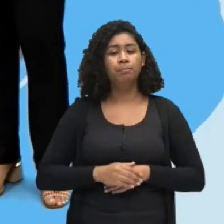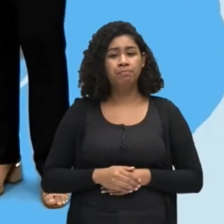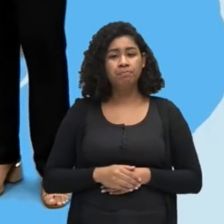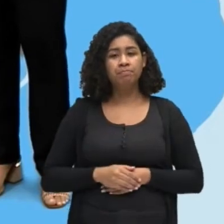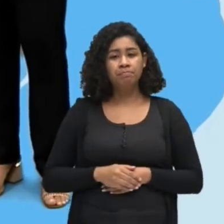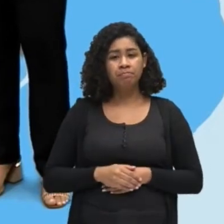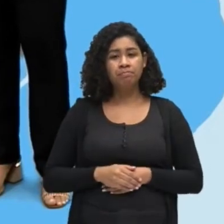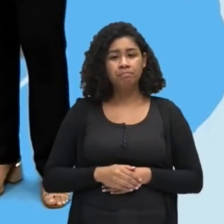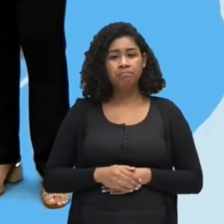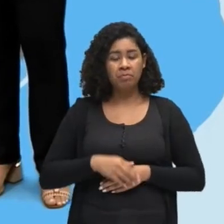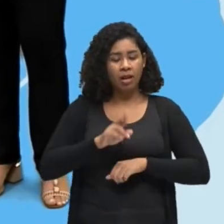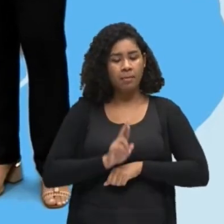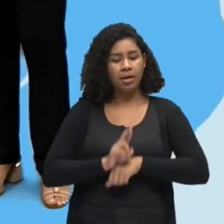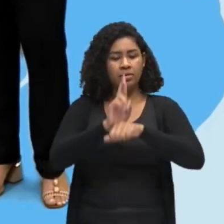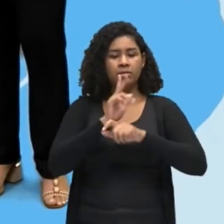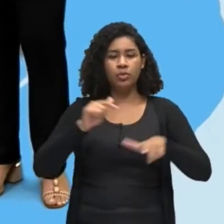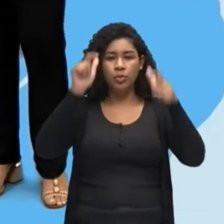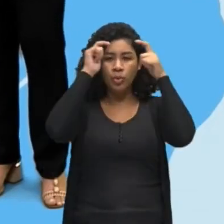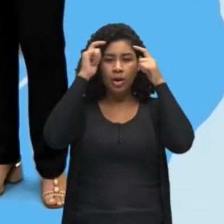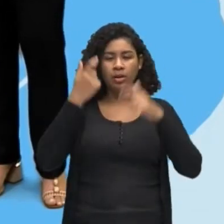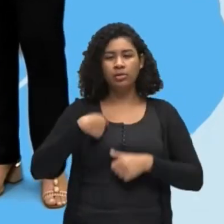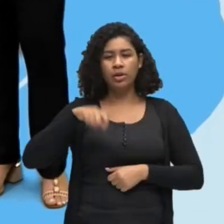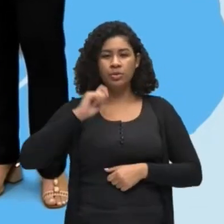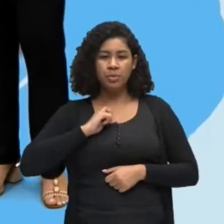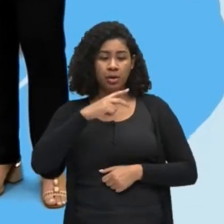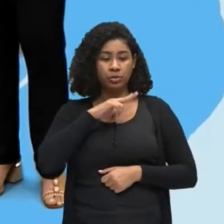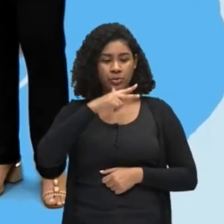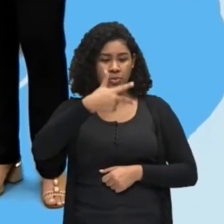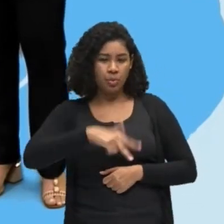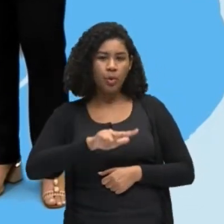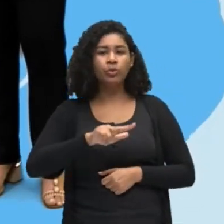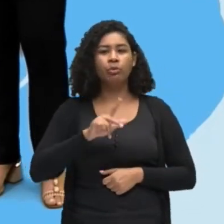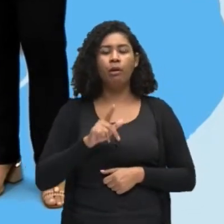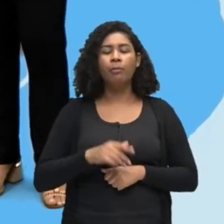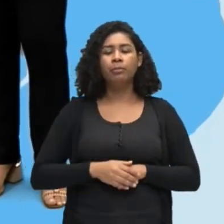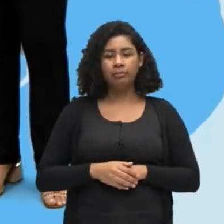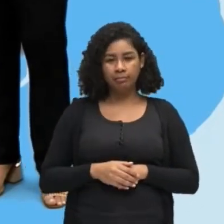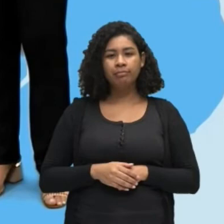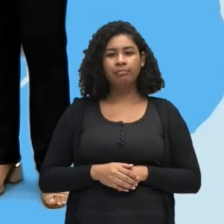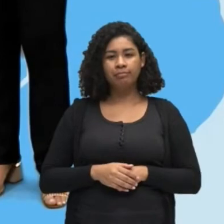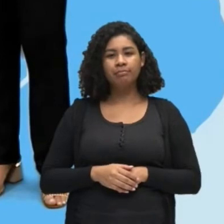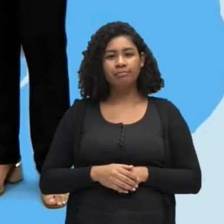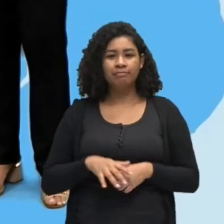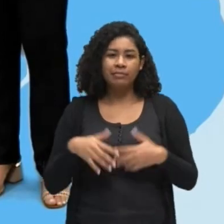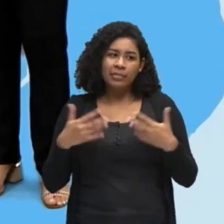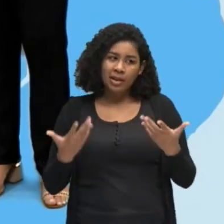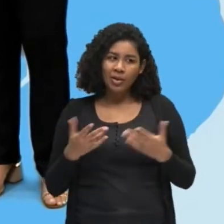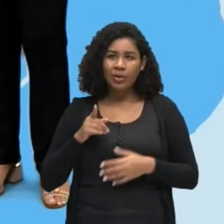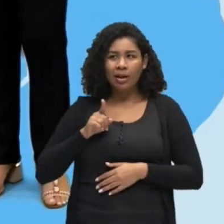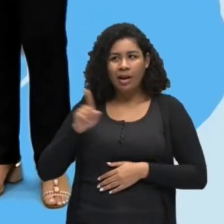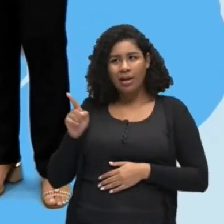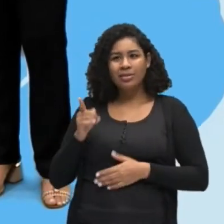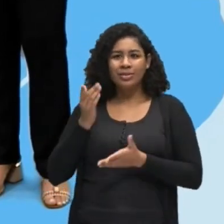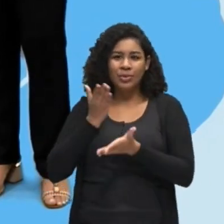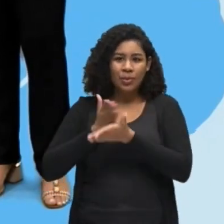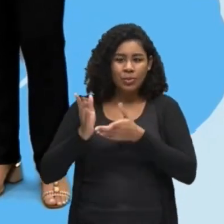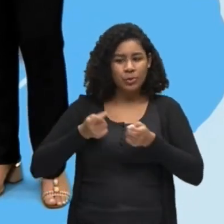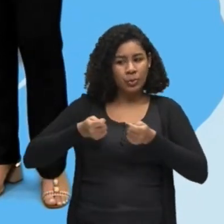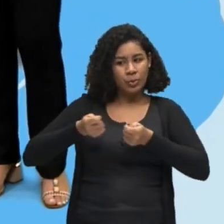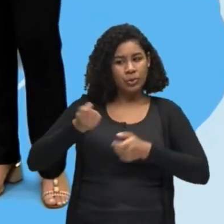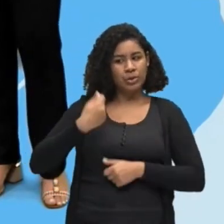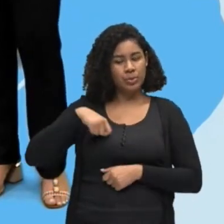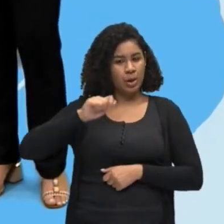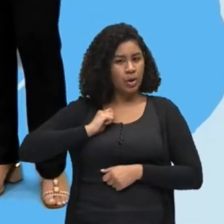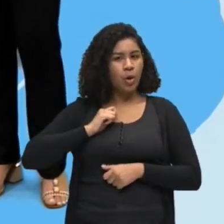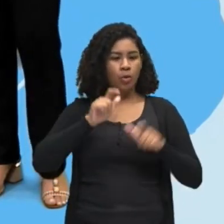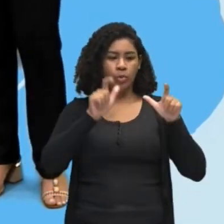em nome do rei da Espanha e de Portugal e da coroa portuguesa, embora essa ainda estivesse sob o domínio espanhol.